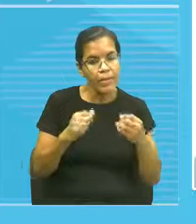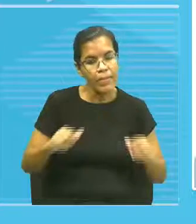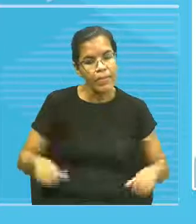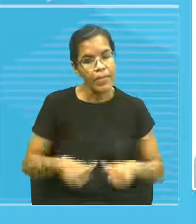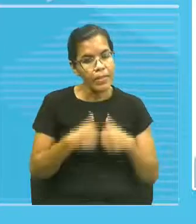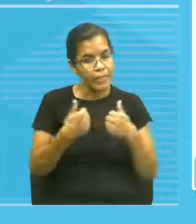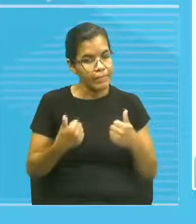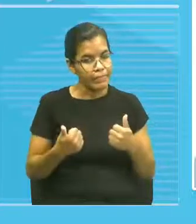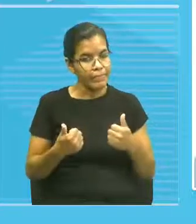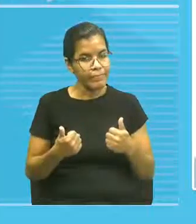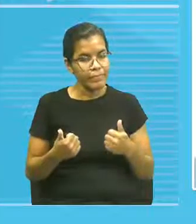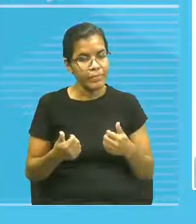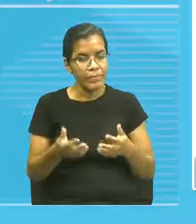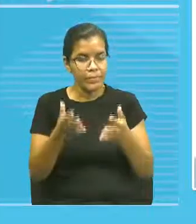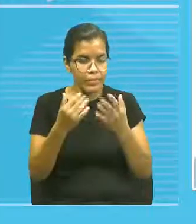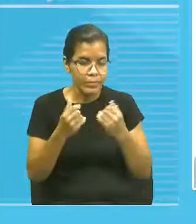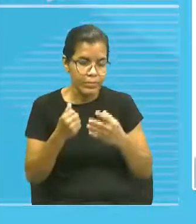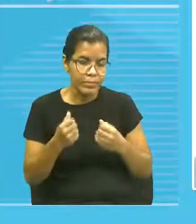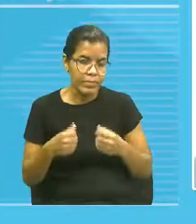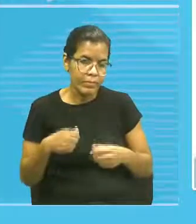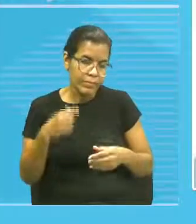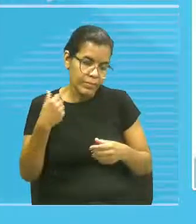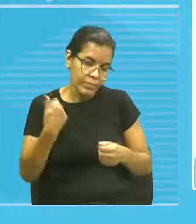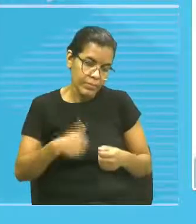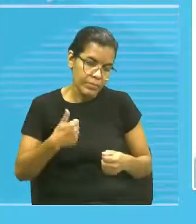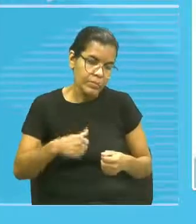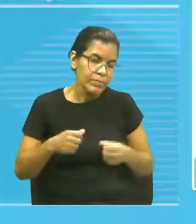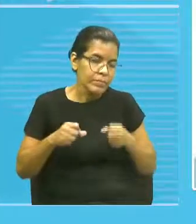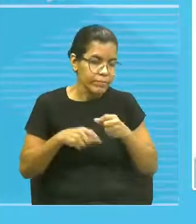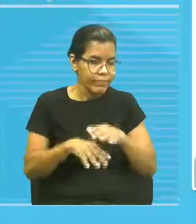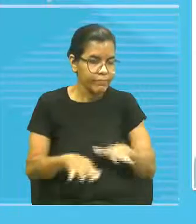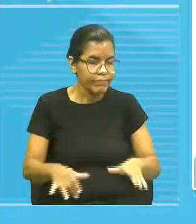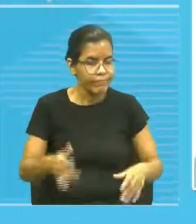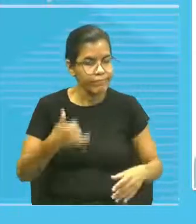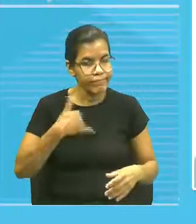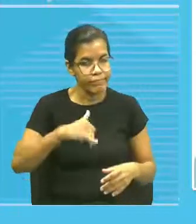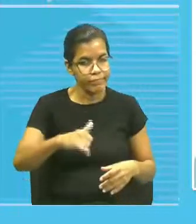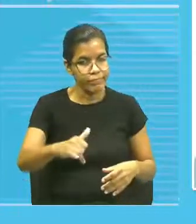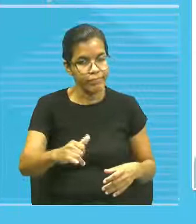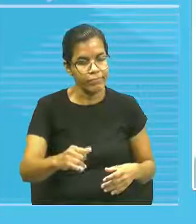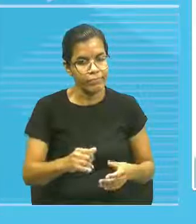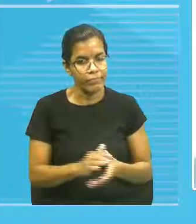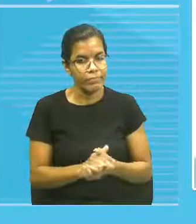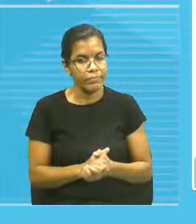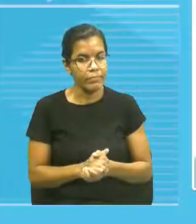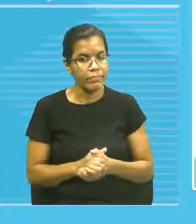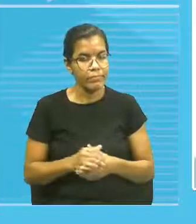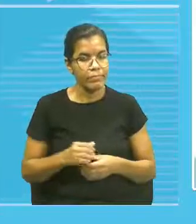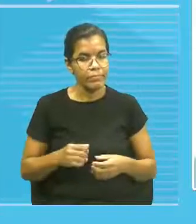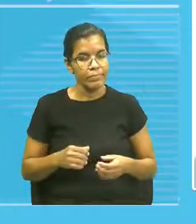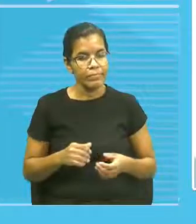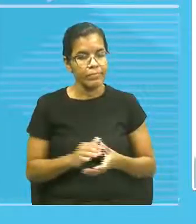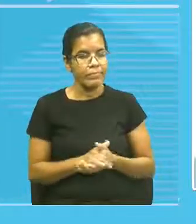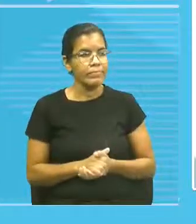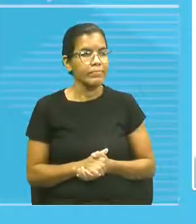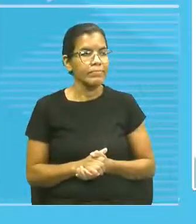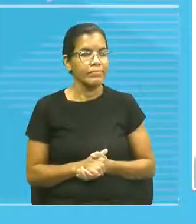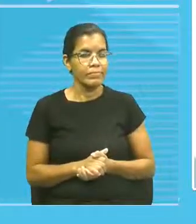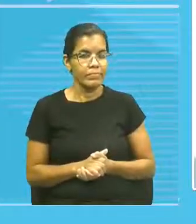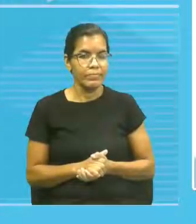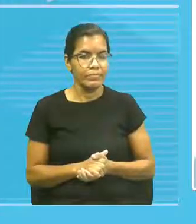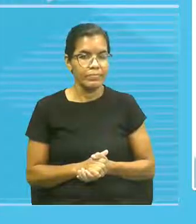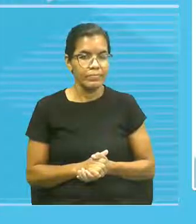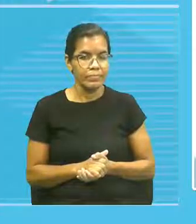melhorar a qualidade da minha alimentação. Primeiro você tem que gastar mais energia. Tudo sedentário aí vocês. Eu,